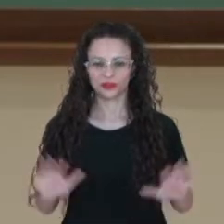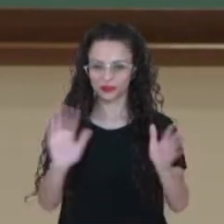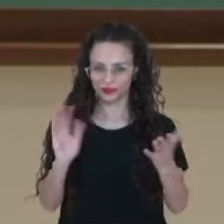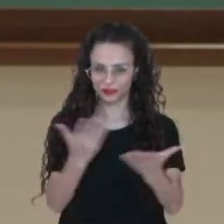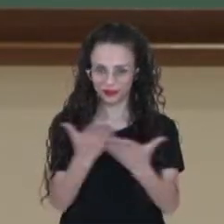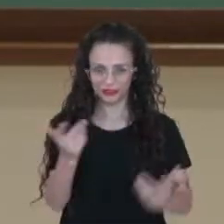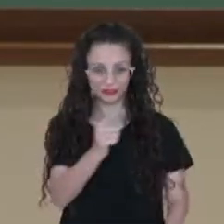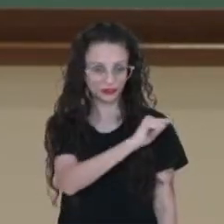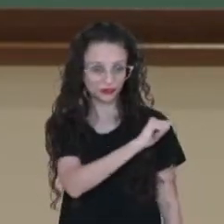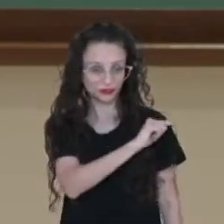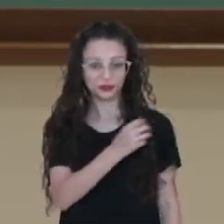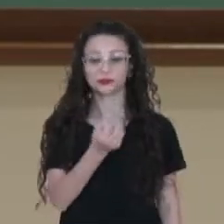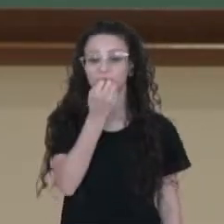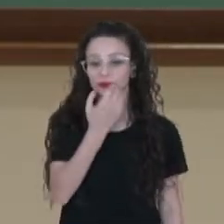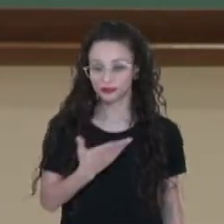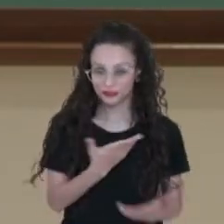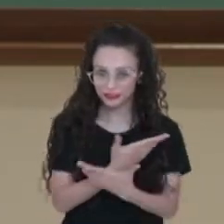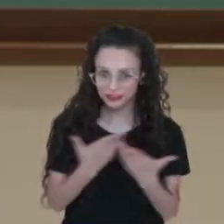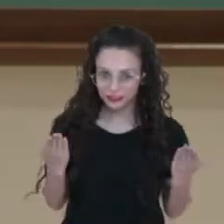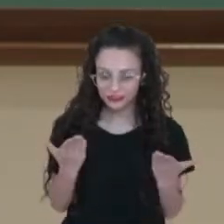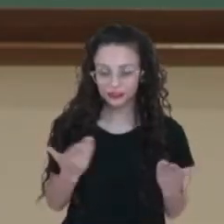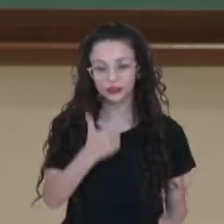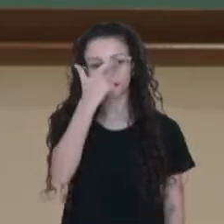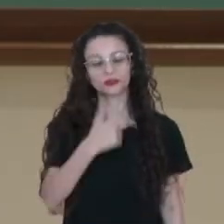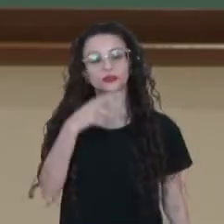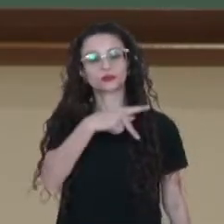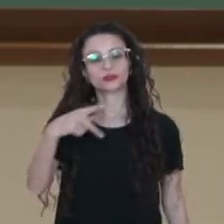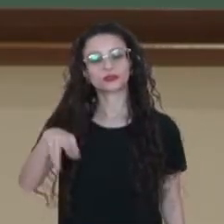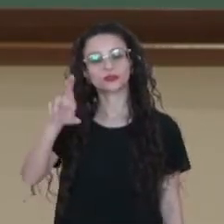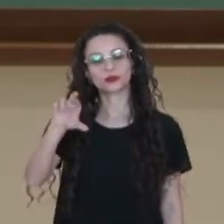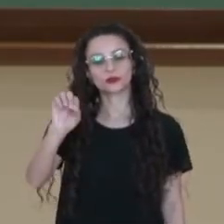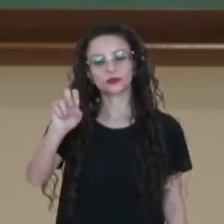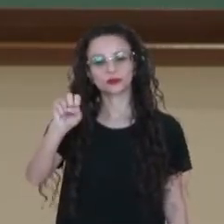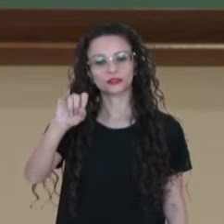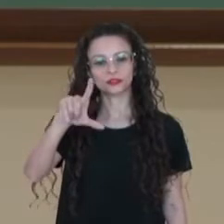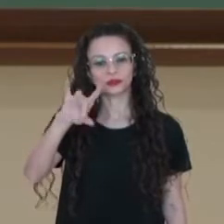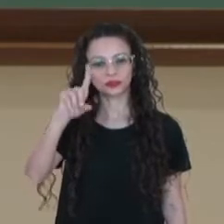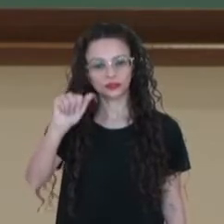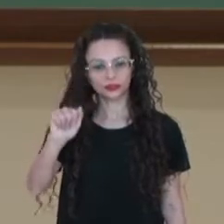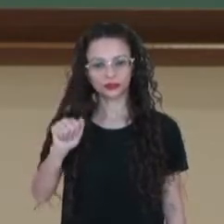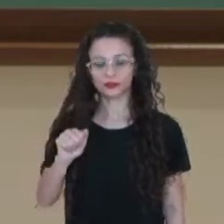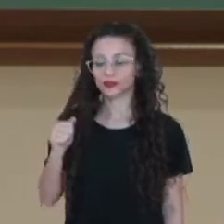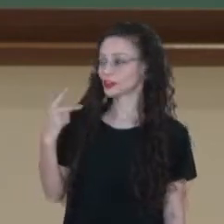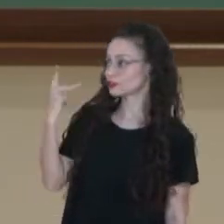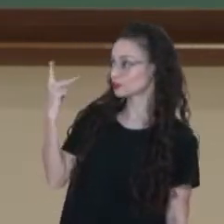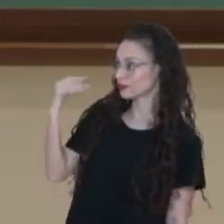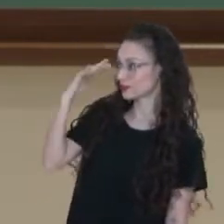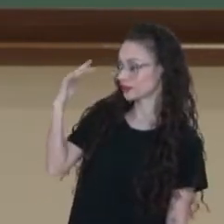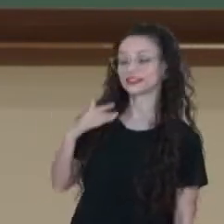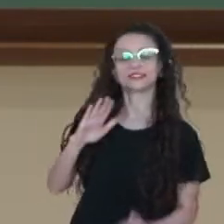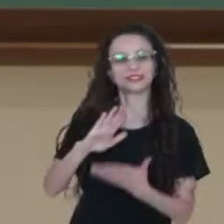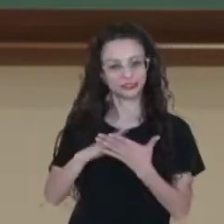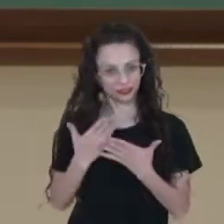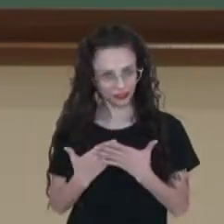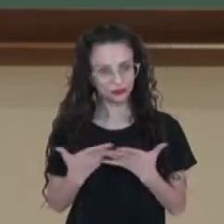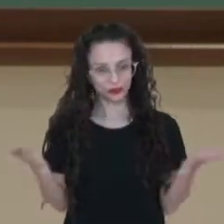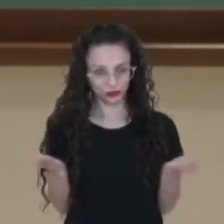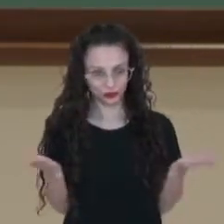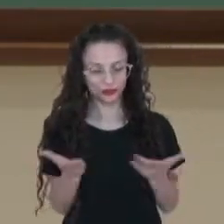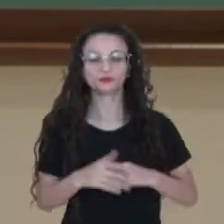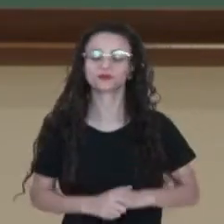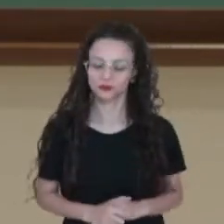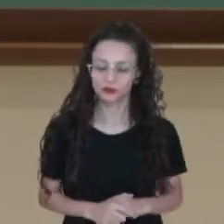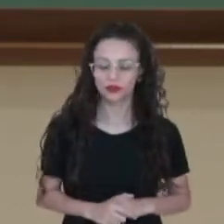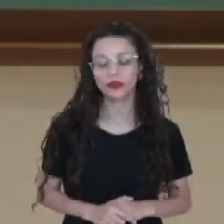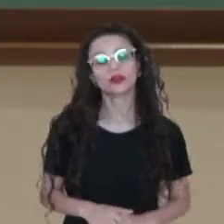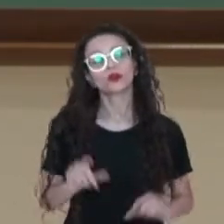Olá, sétimos anos, tudo bem com vocês? Eu sou a professora Rosilda Menger, estamos aqui eu e a Viviana, a nossa intérprete de hoje, tá?